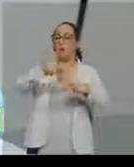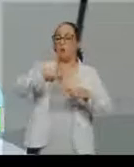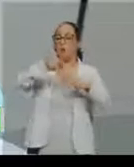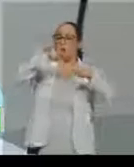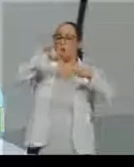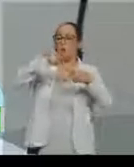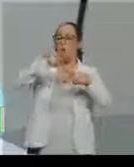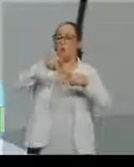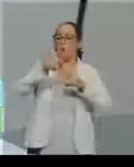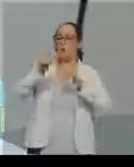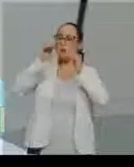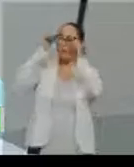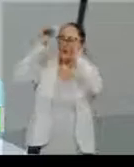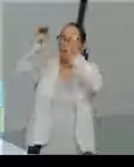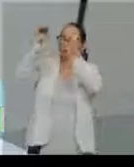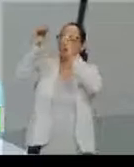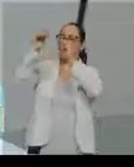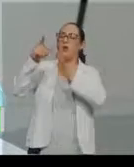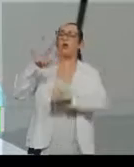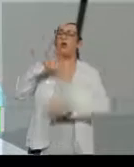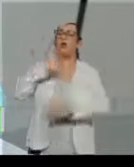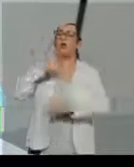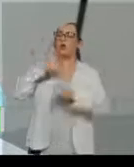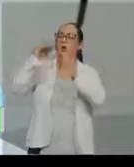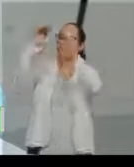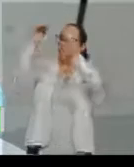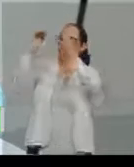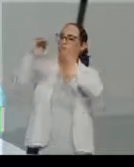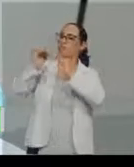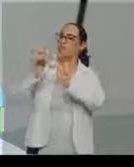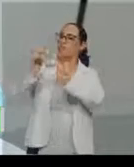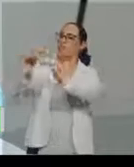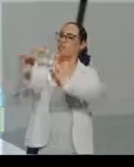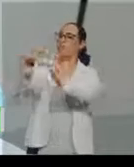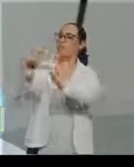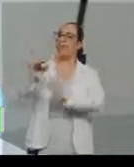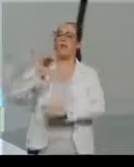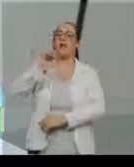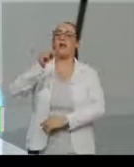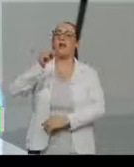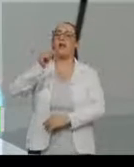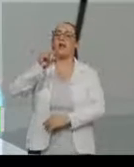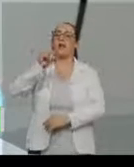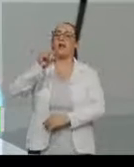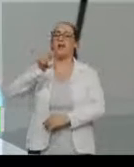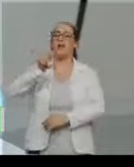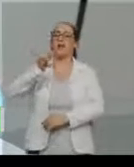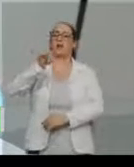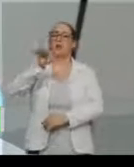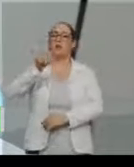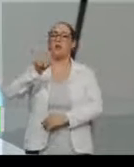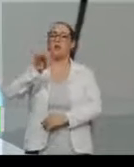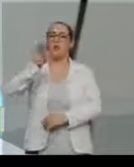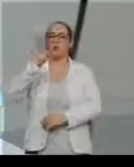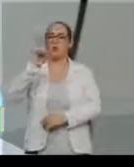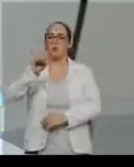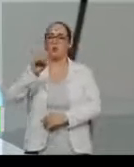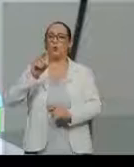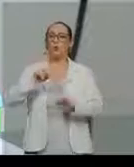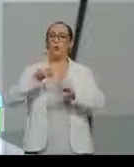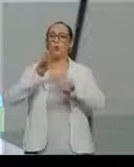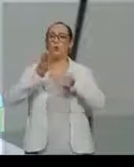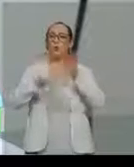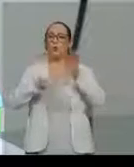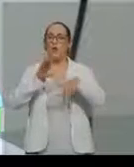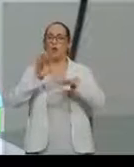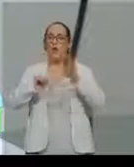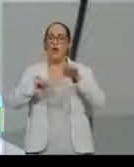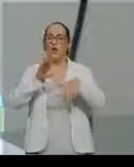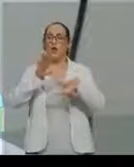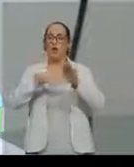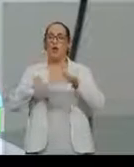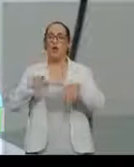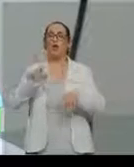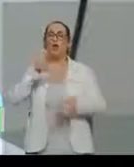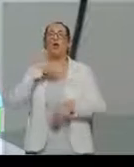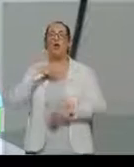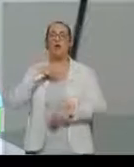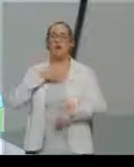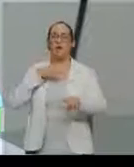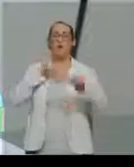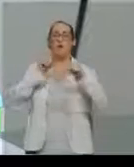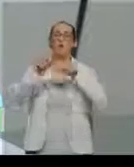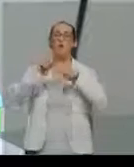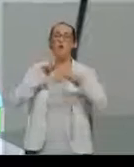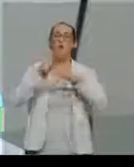esse sindicato está sendo controlado pelas forças governamentais. Mas, uma vez que algumas concessões são feitas ao trabalhador que está